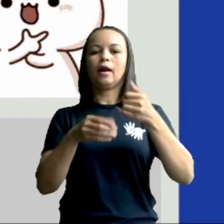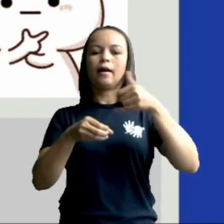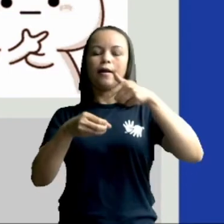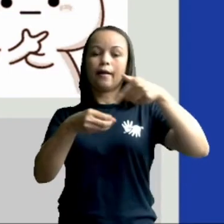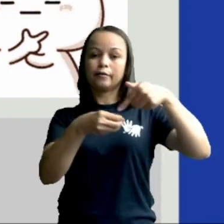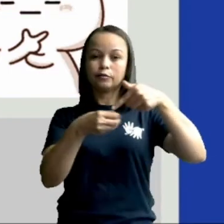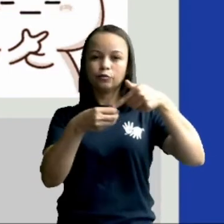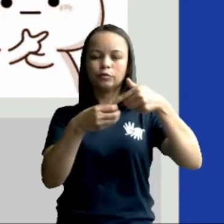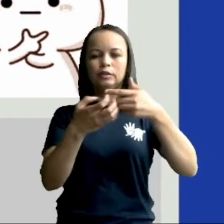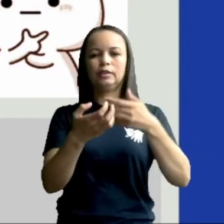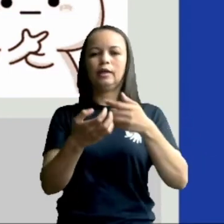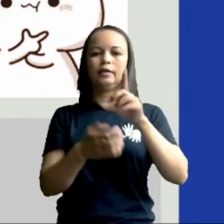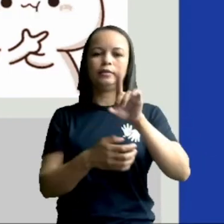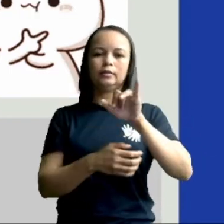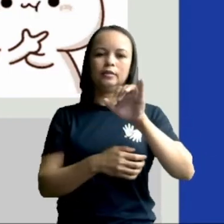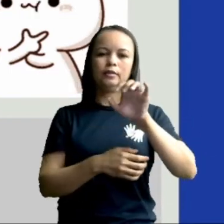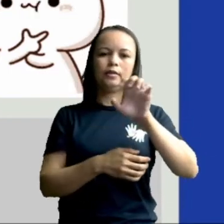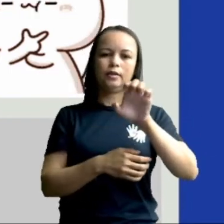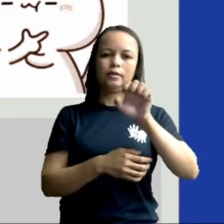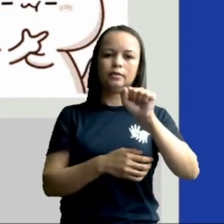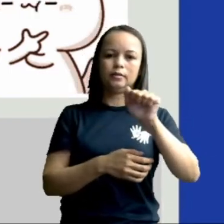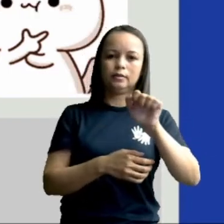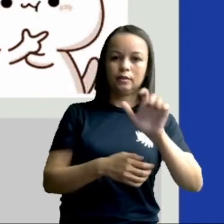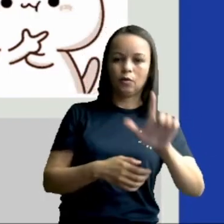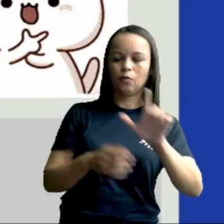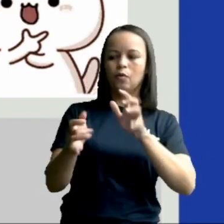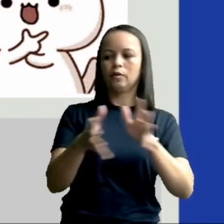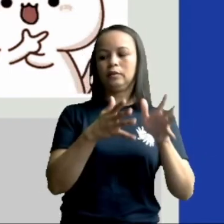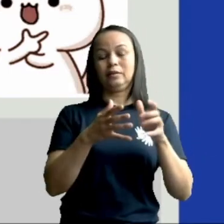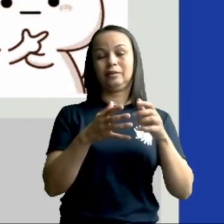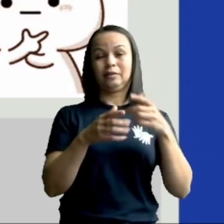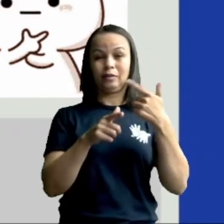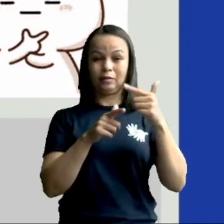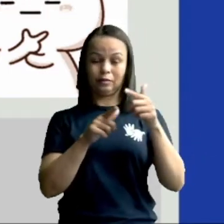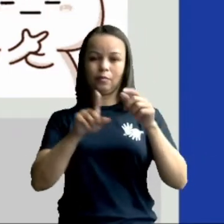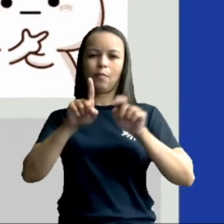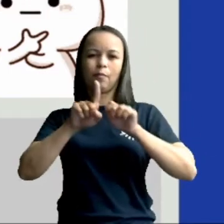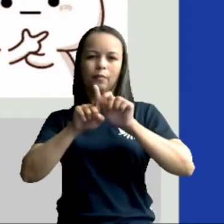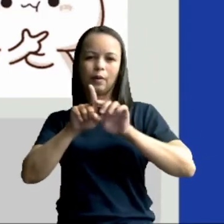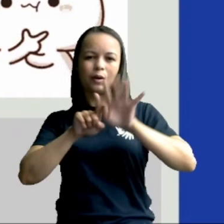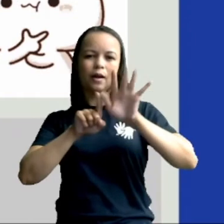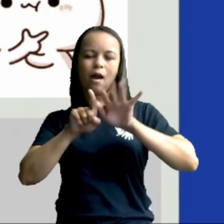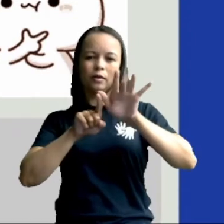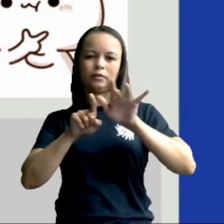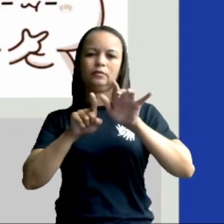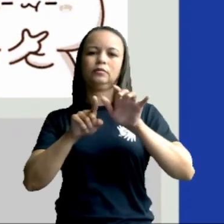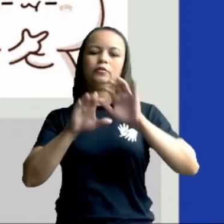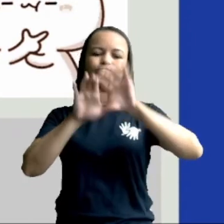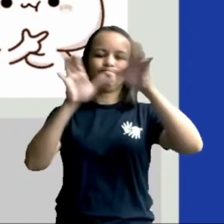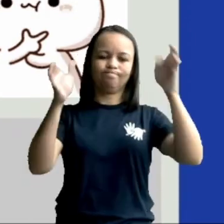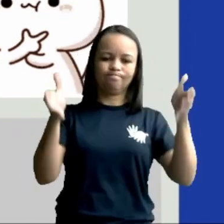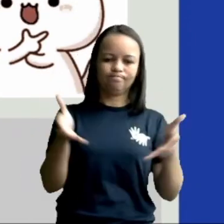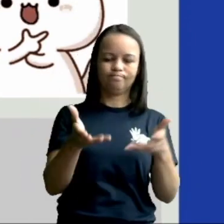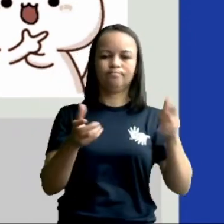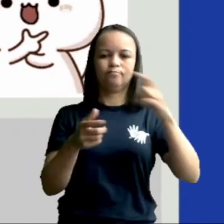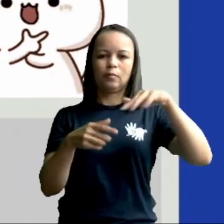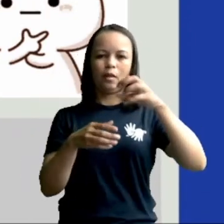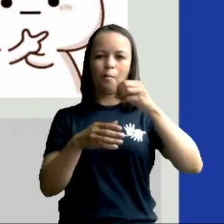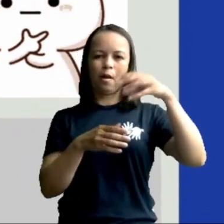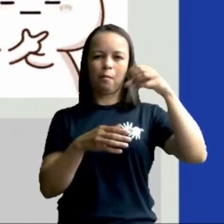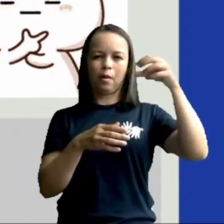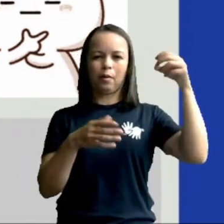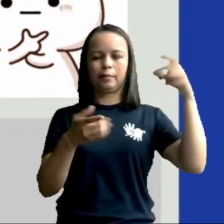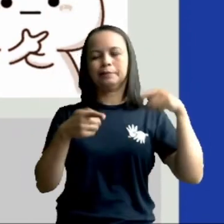o que os combustíveis têm a ver com isso? Eles também emitem gases de efeito estufa. Como o nosso consumo contribui para as mudanças do